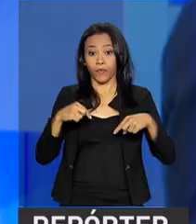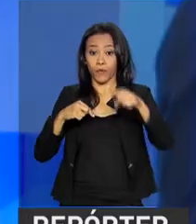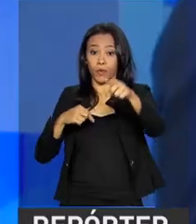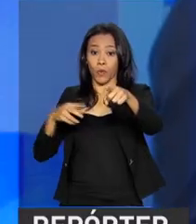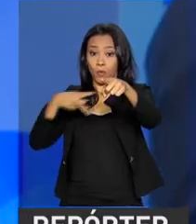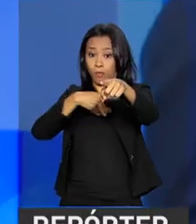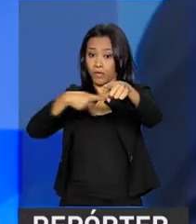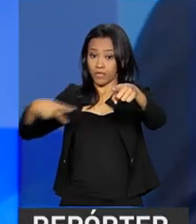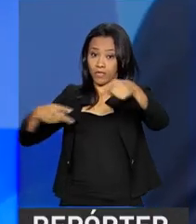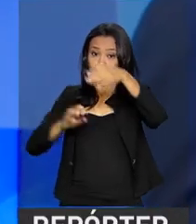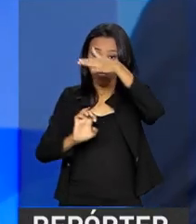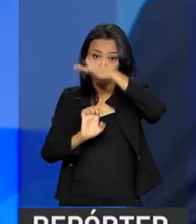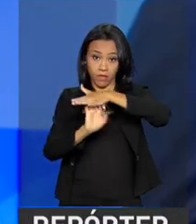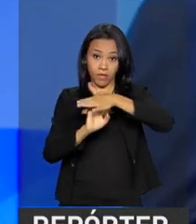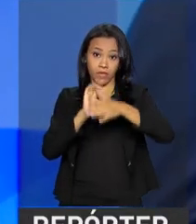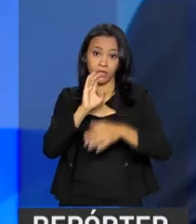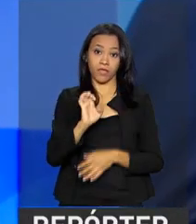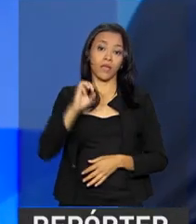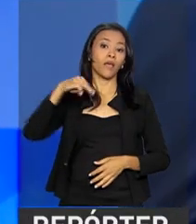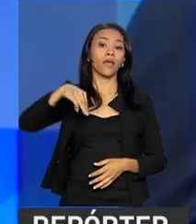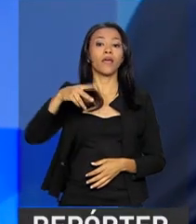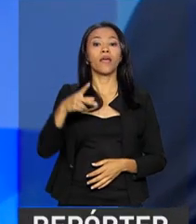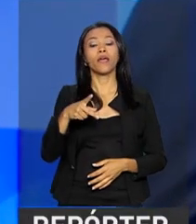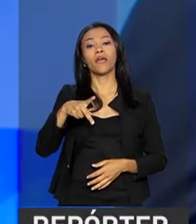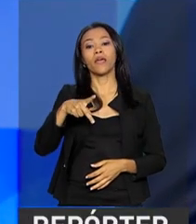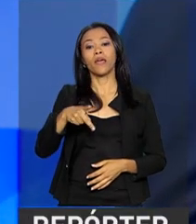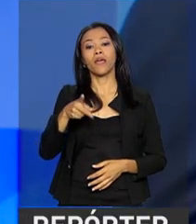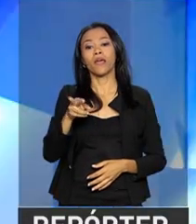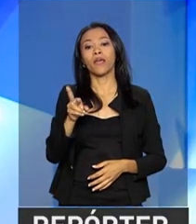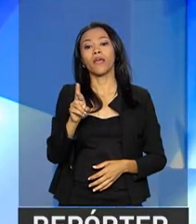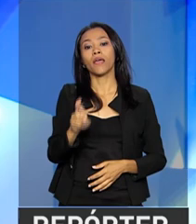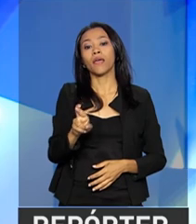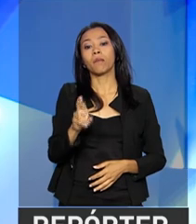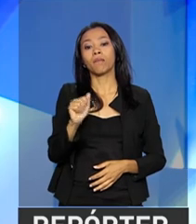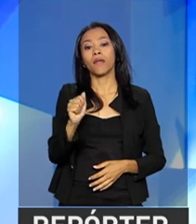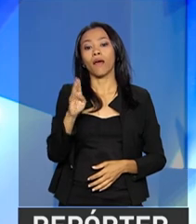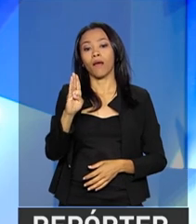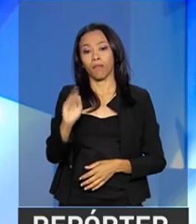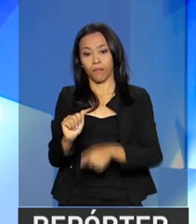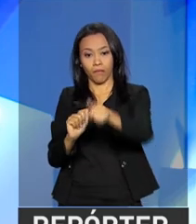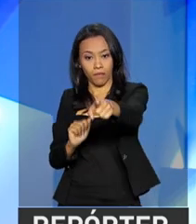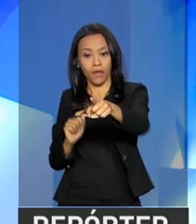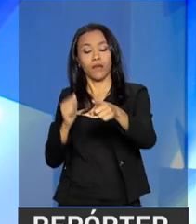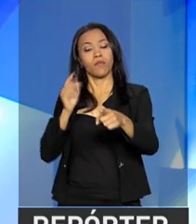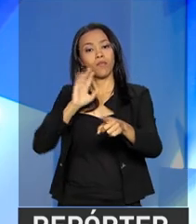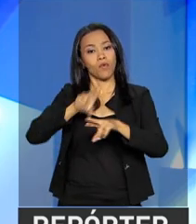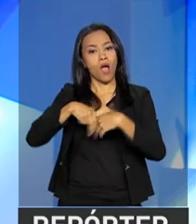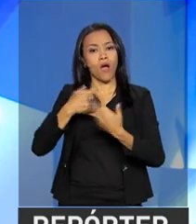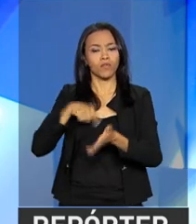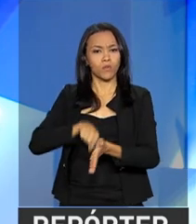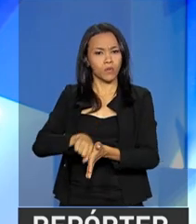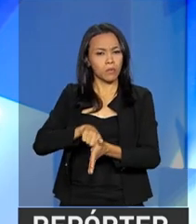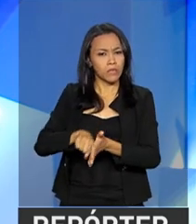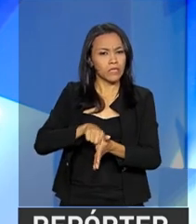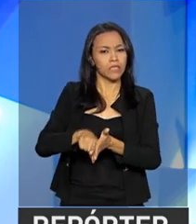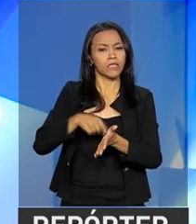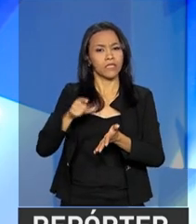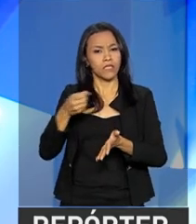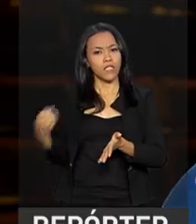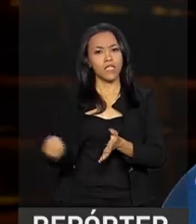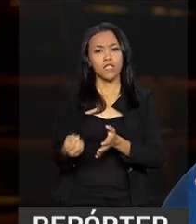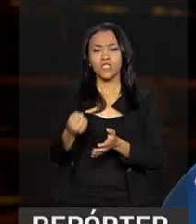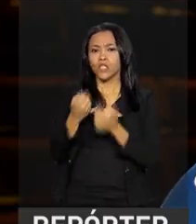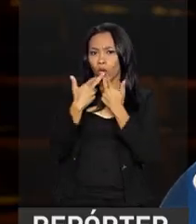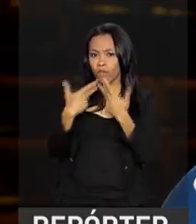pesquisa e desenvolvimento pela atuação da empresa federal para desenvolver tecnologias inovadoras para o